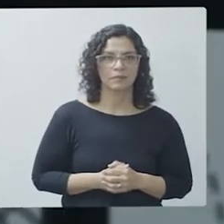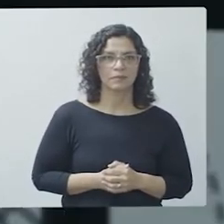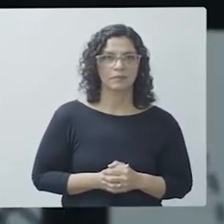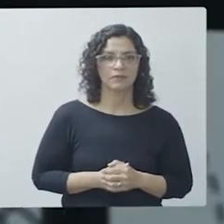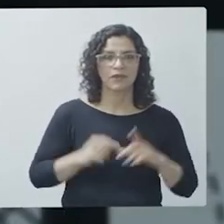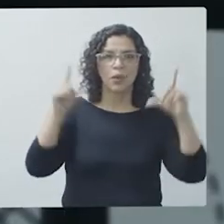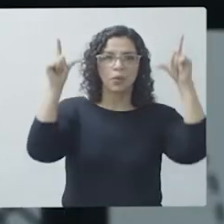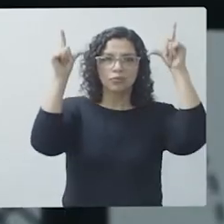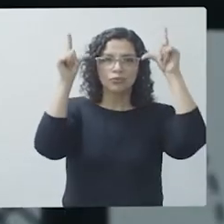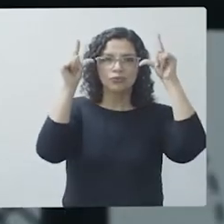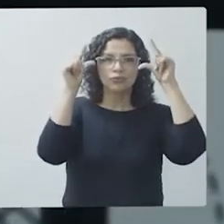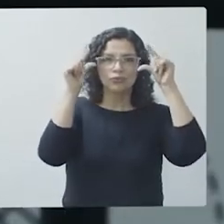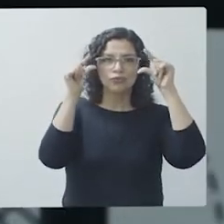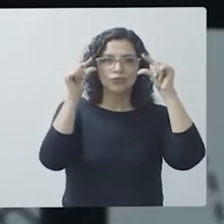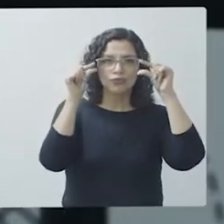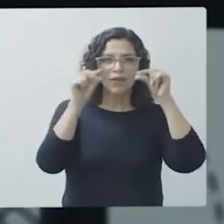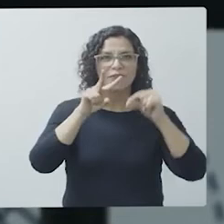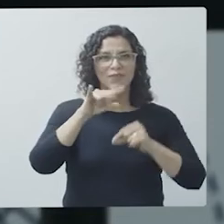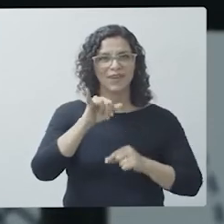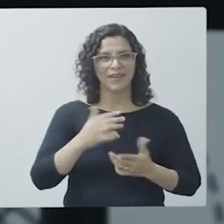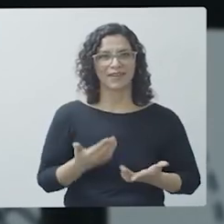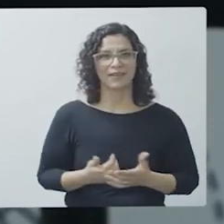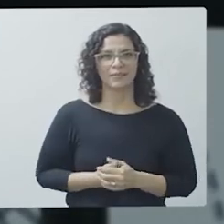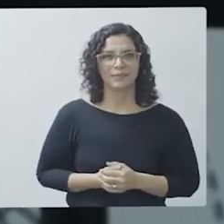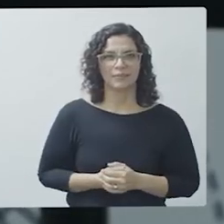Vai ficar um cabelo curto.